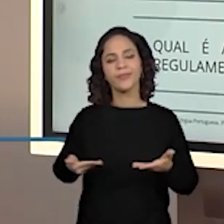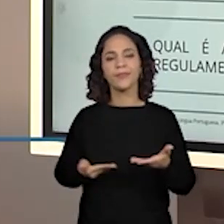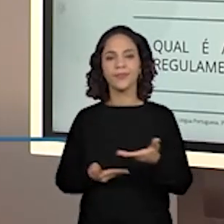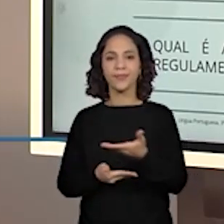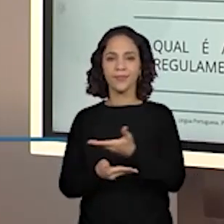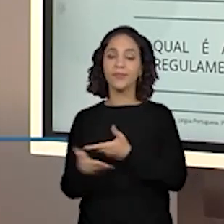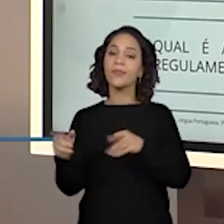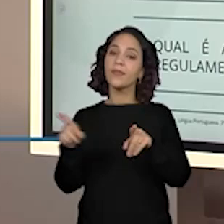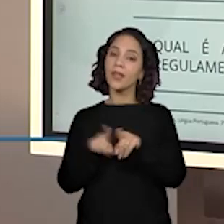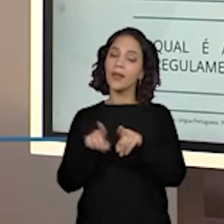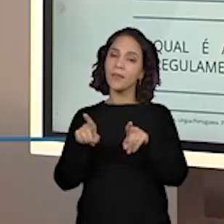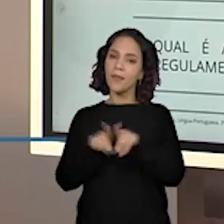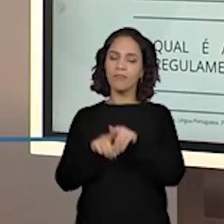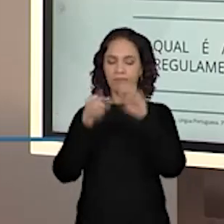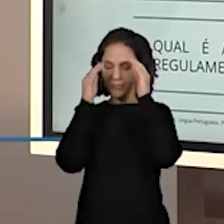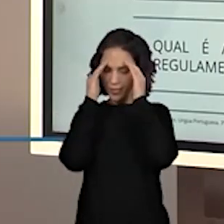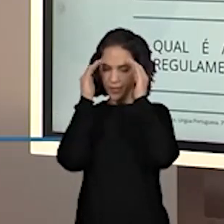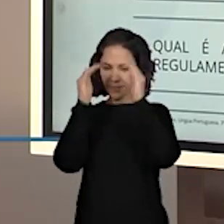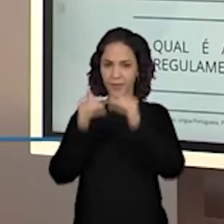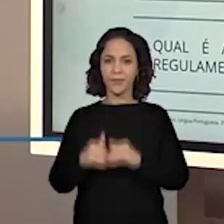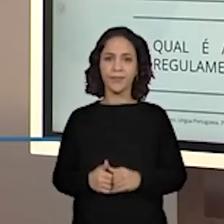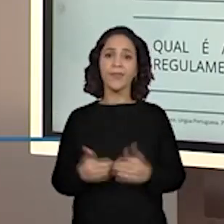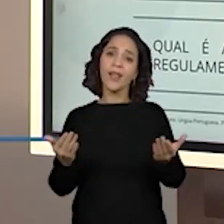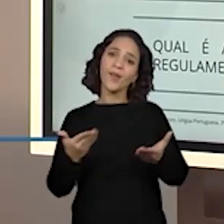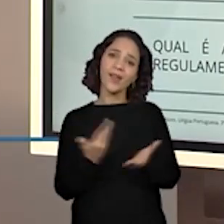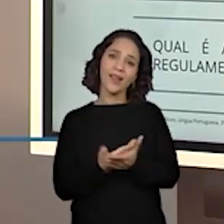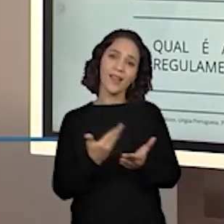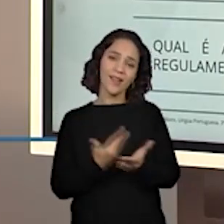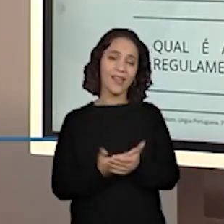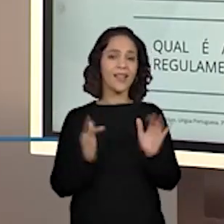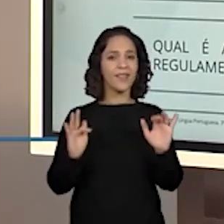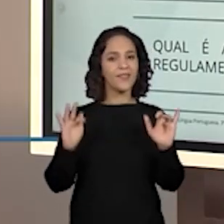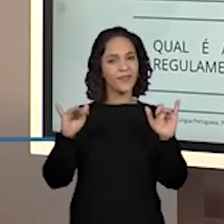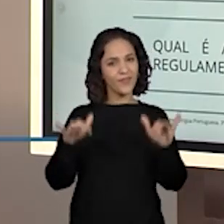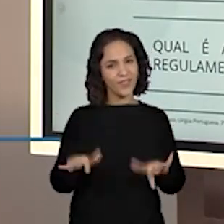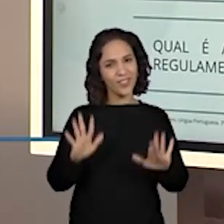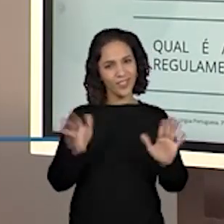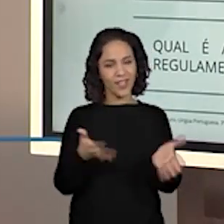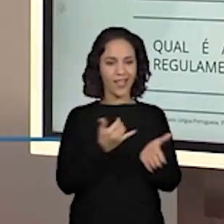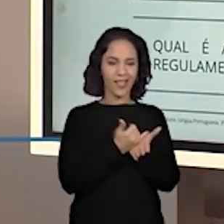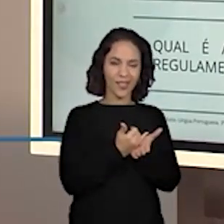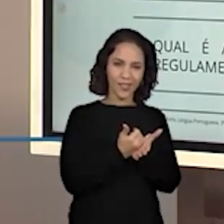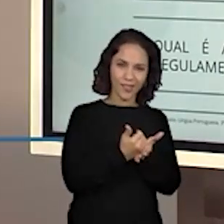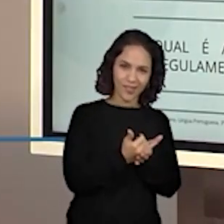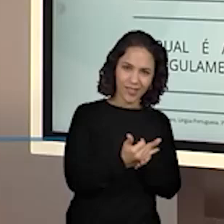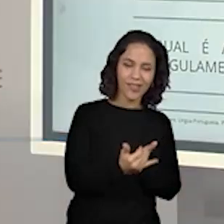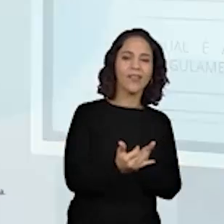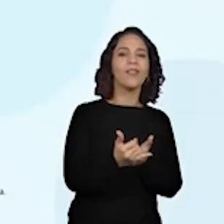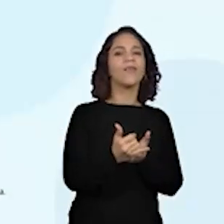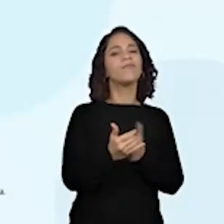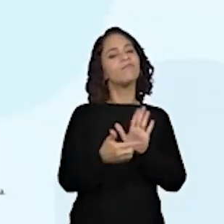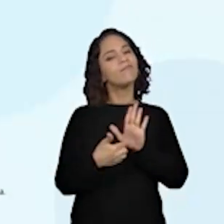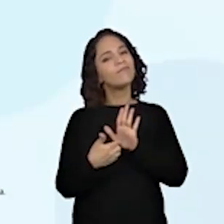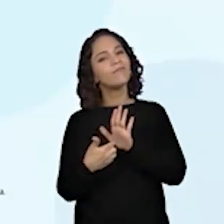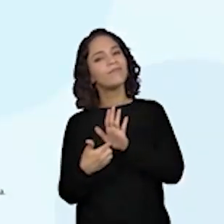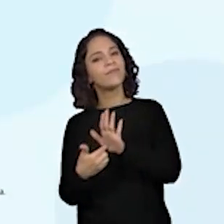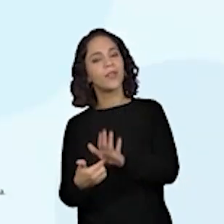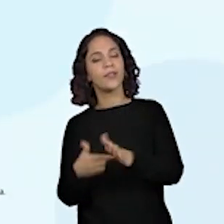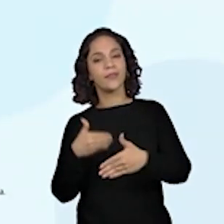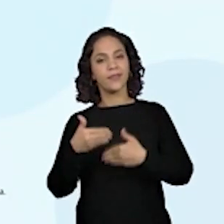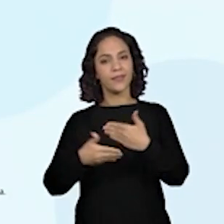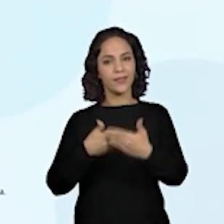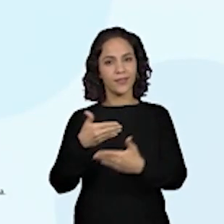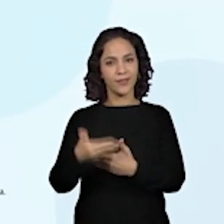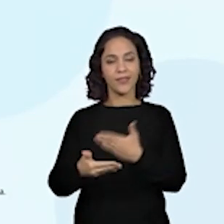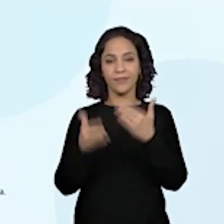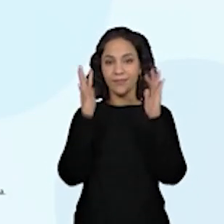e respeitoso. Nossa aula se encerra com a introdução e apresentação da sequência, em que refletimos sobre